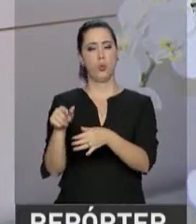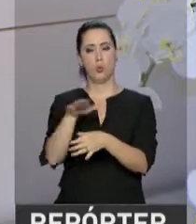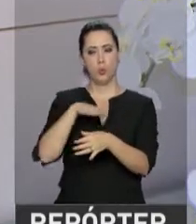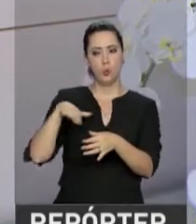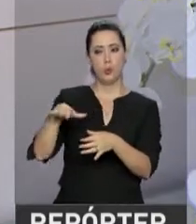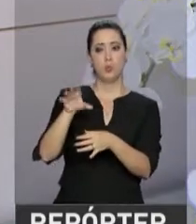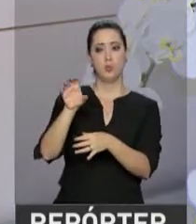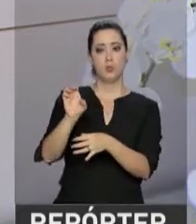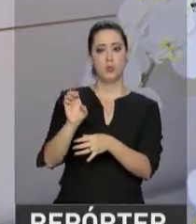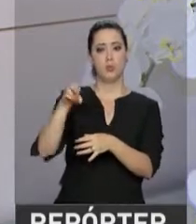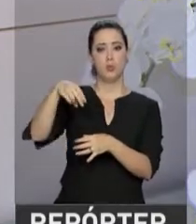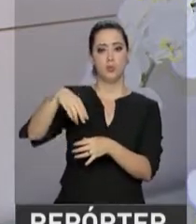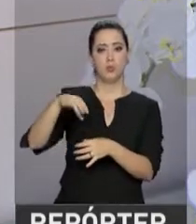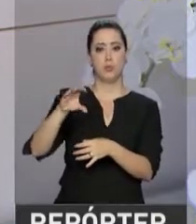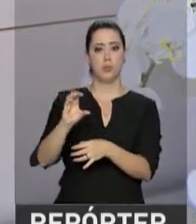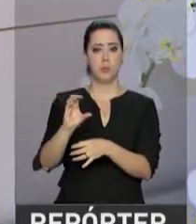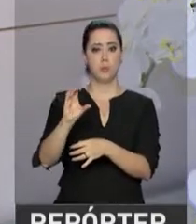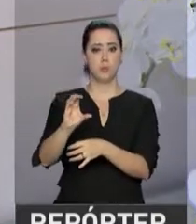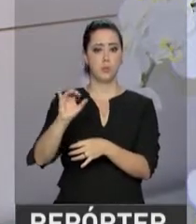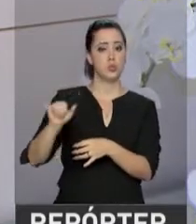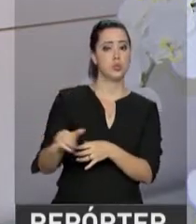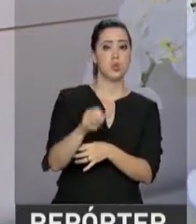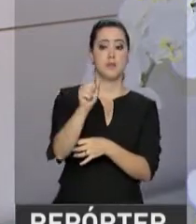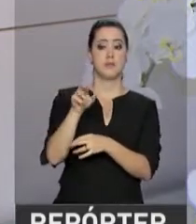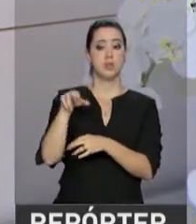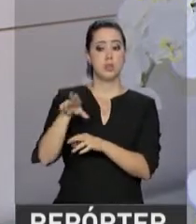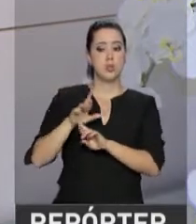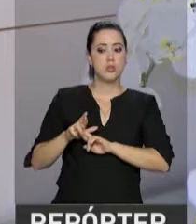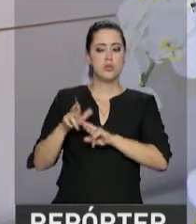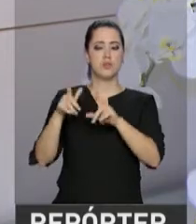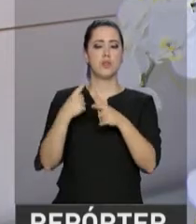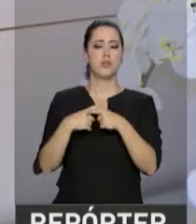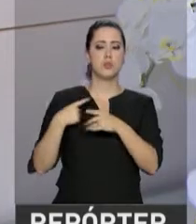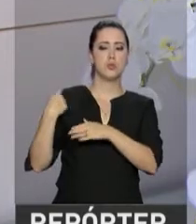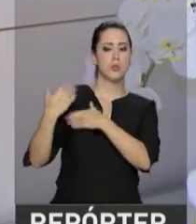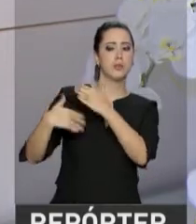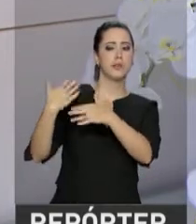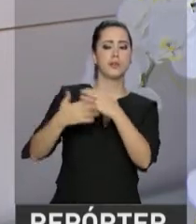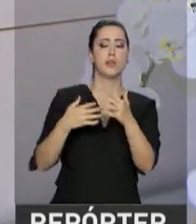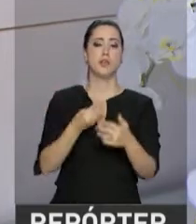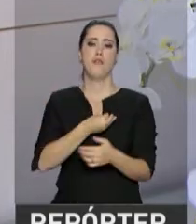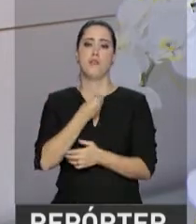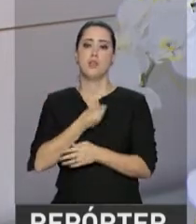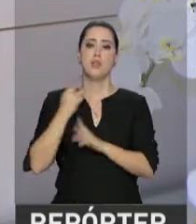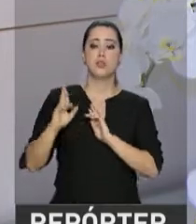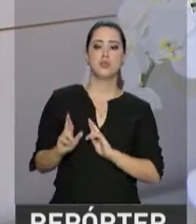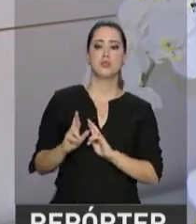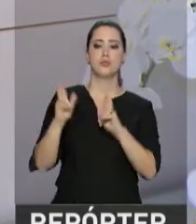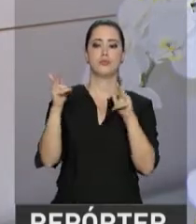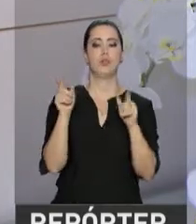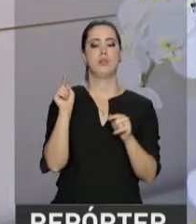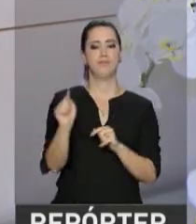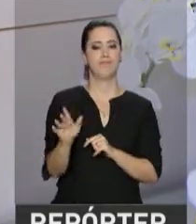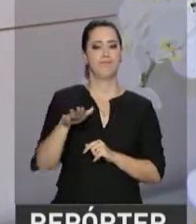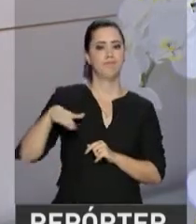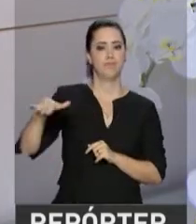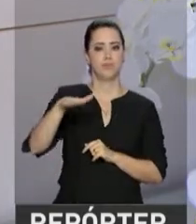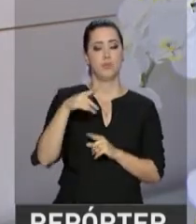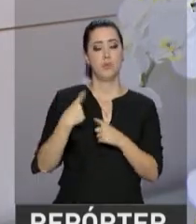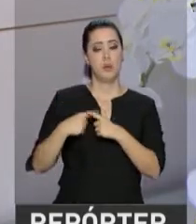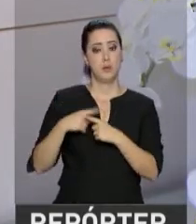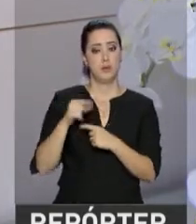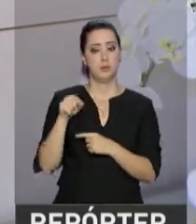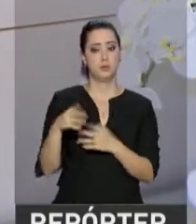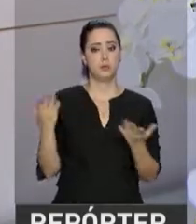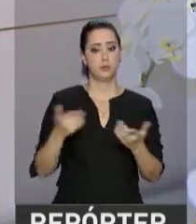mensurado tem que ser pensada de uma forma pela sua trajetória que muitas vezes o conhecimento adquirido de outra forma até mesmo